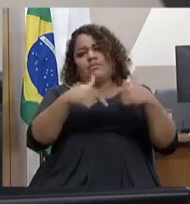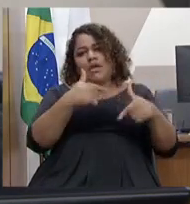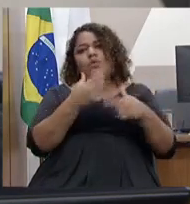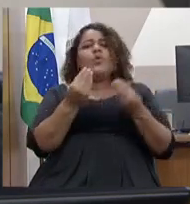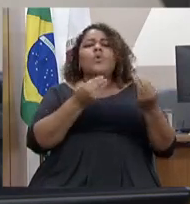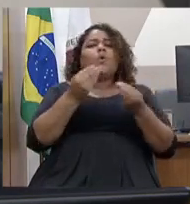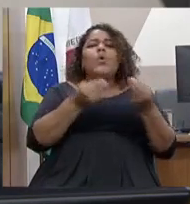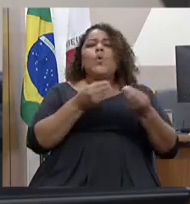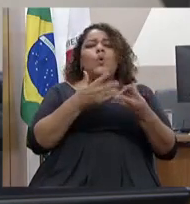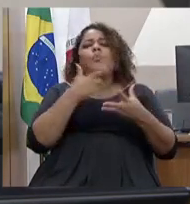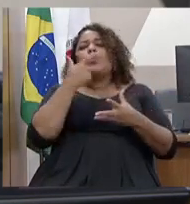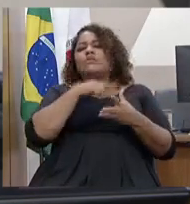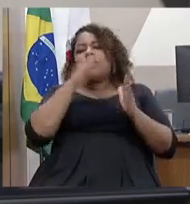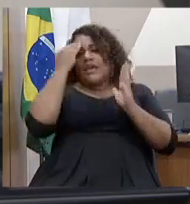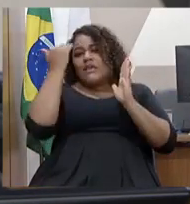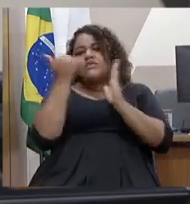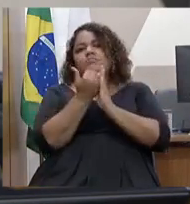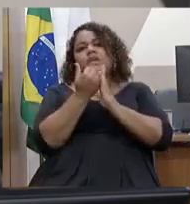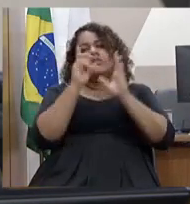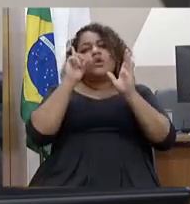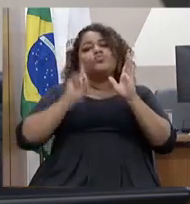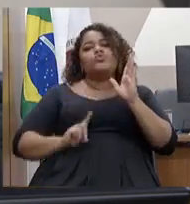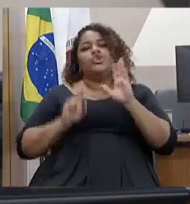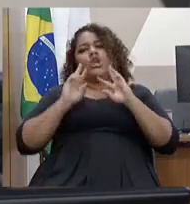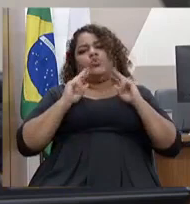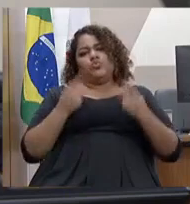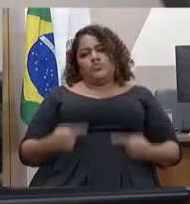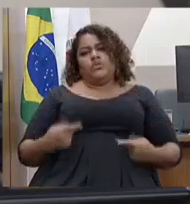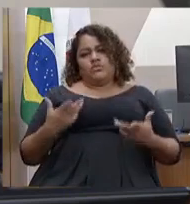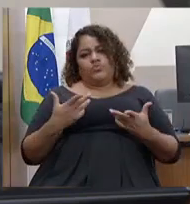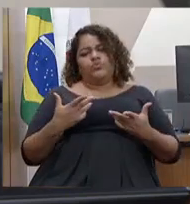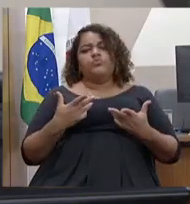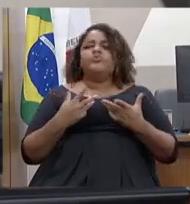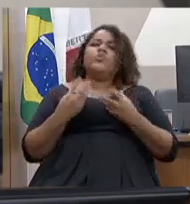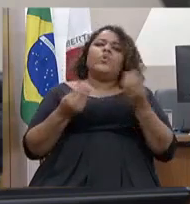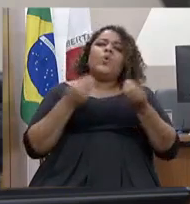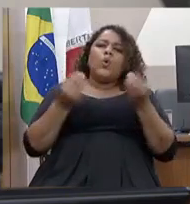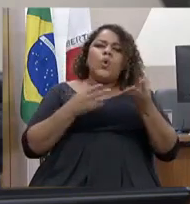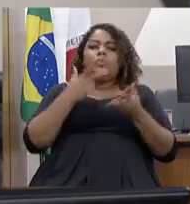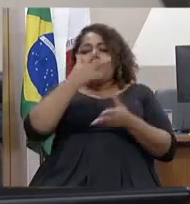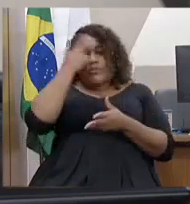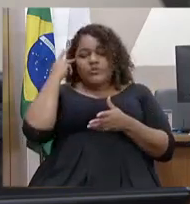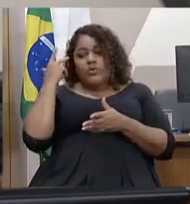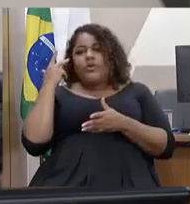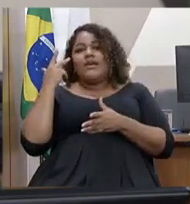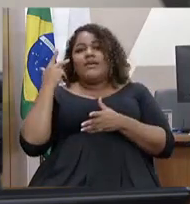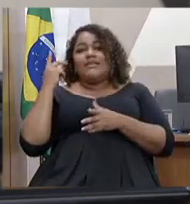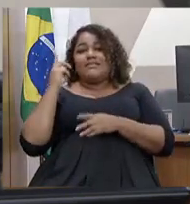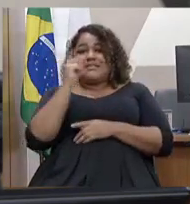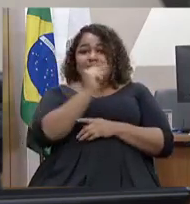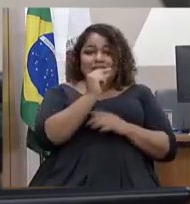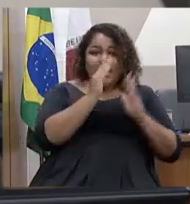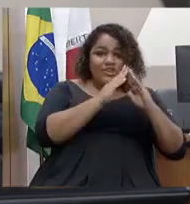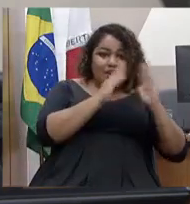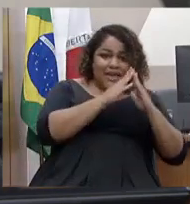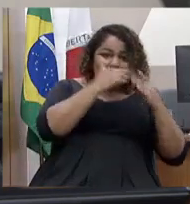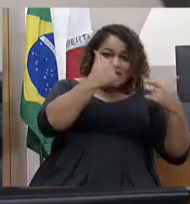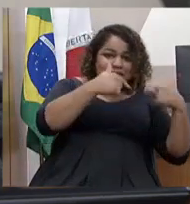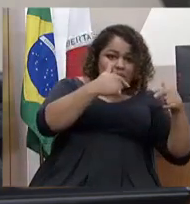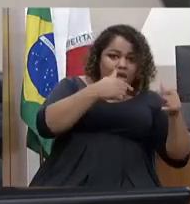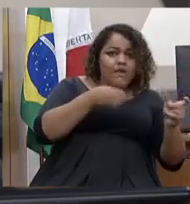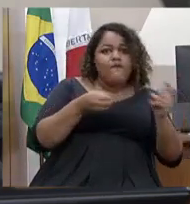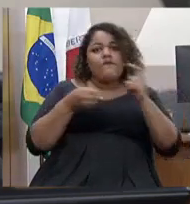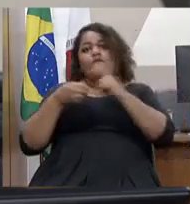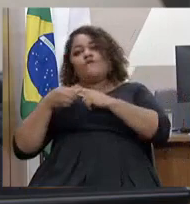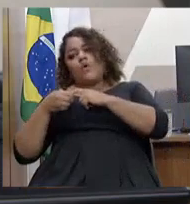como é que as pessoas saem de casa e voltam com saúde e inteiros para suas famílias então é